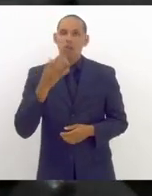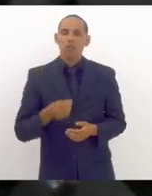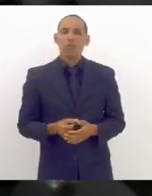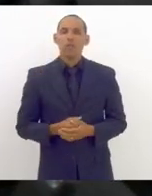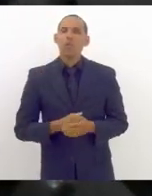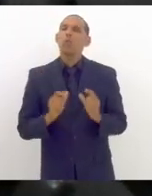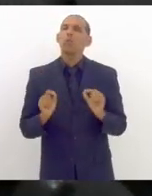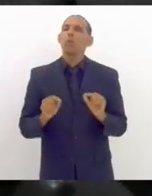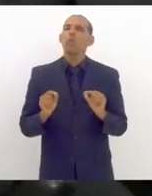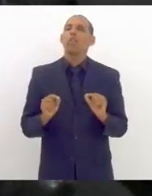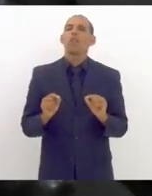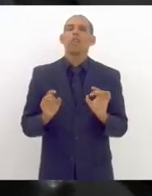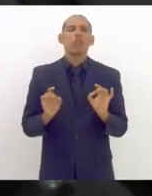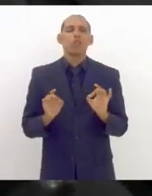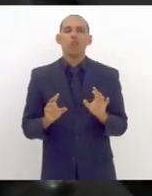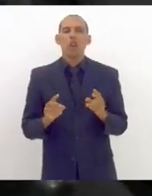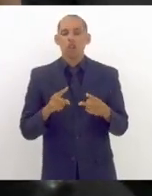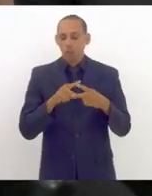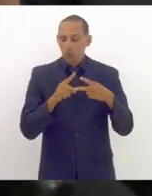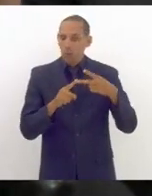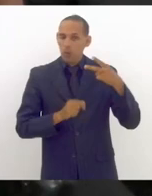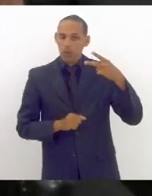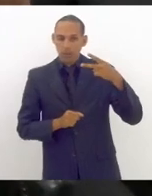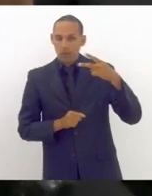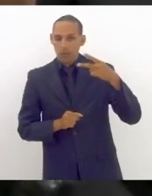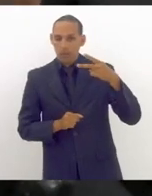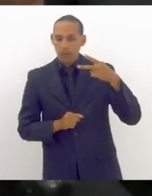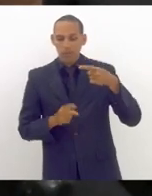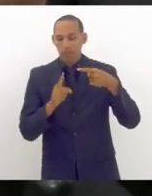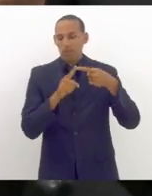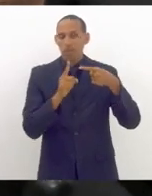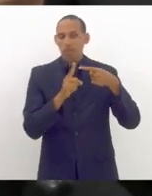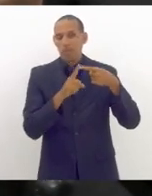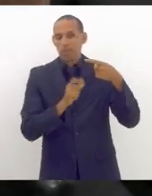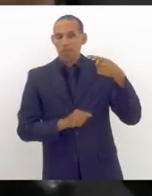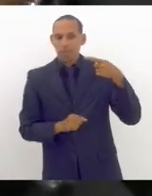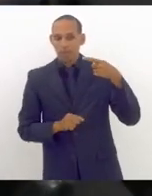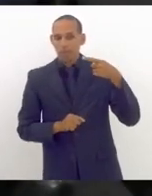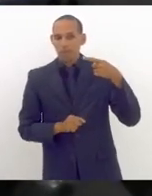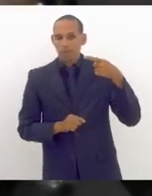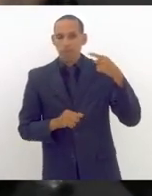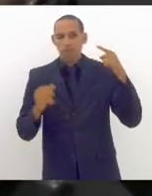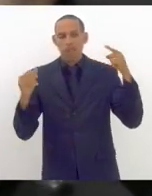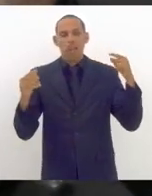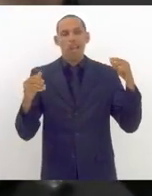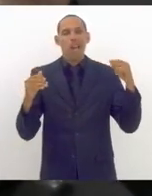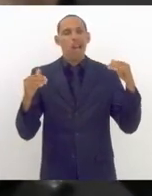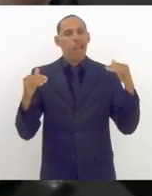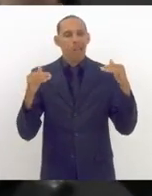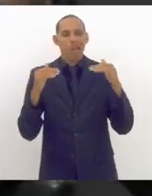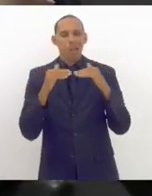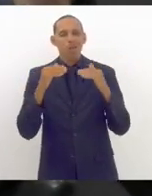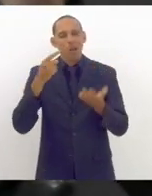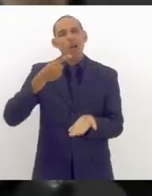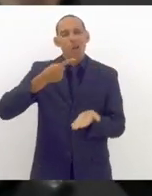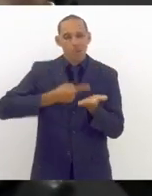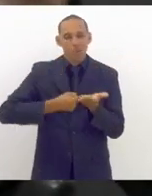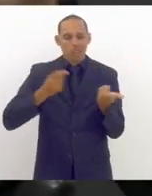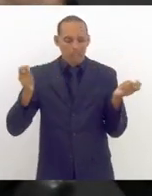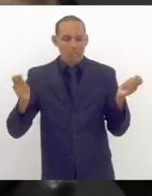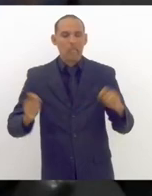único exclusivamente dois temas o primeiro tema com acordo possível de se